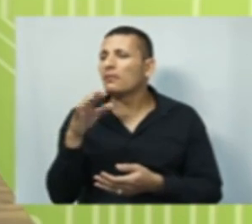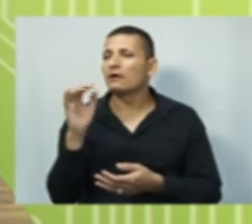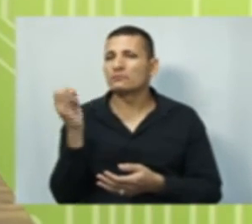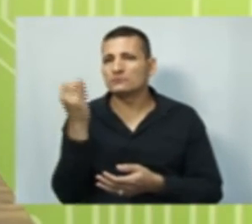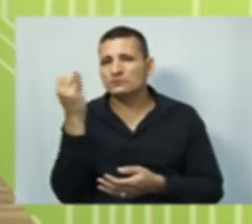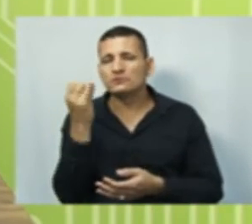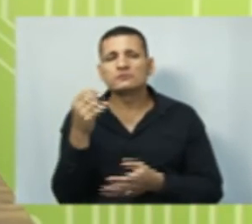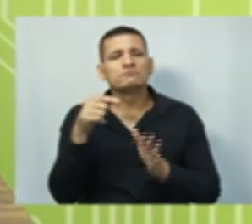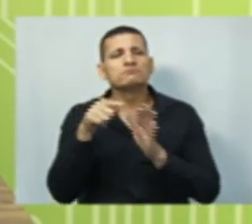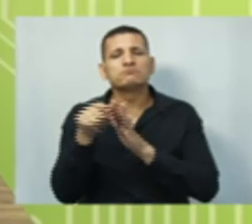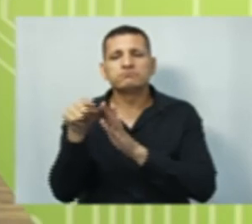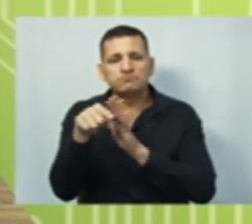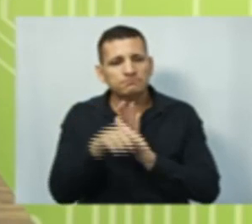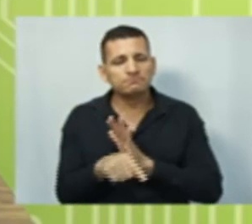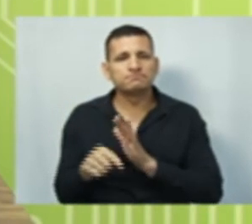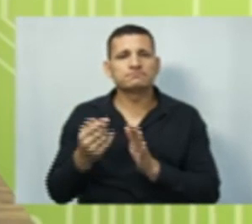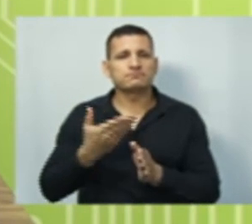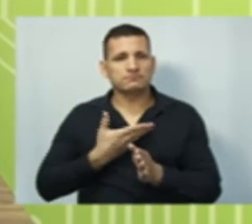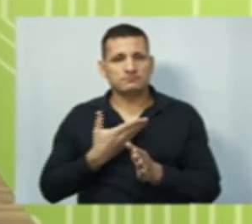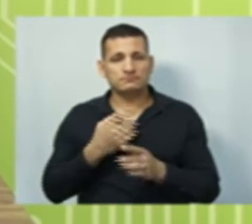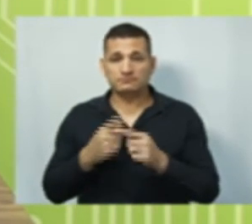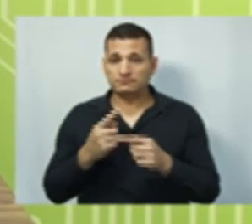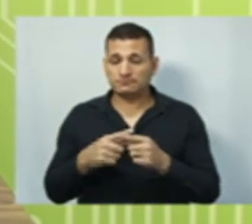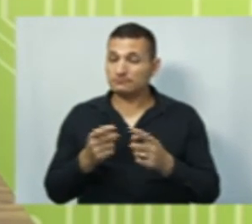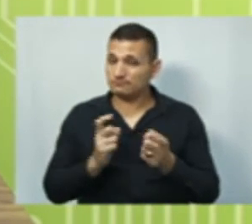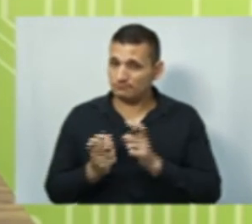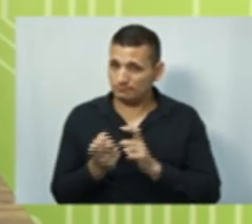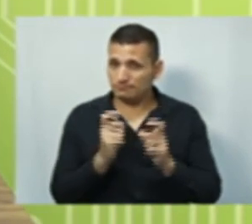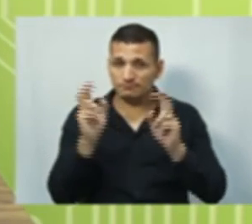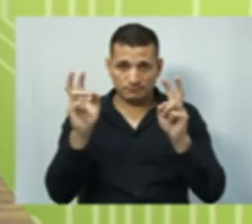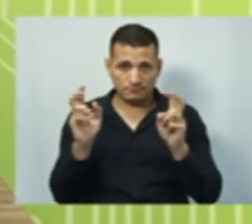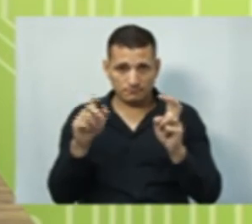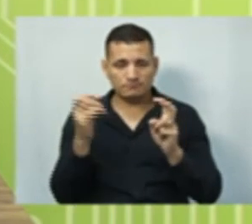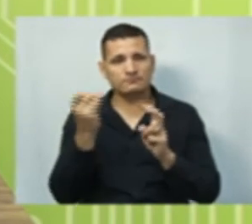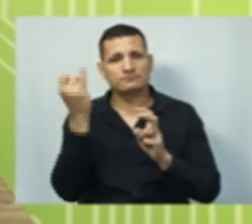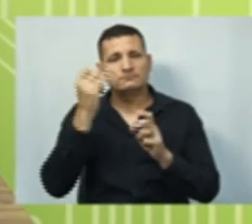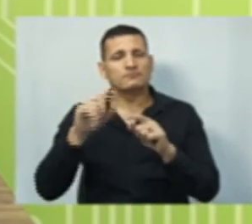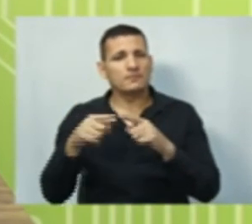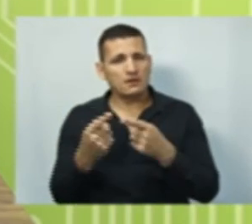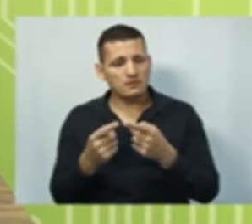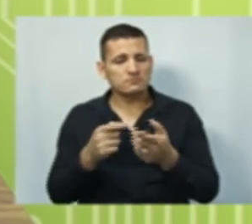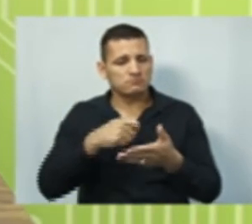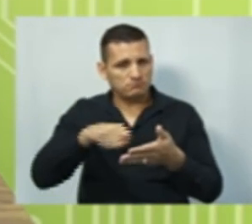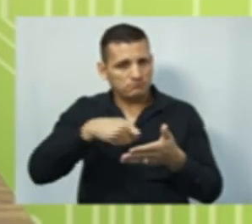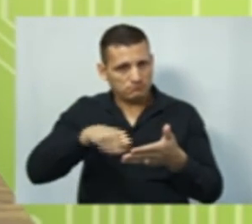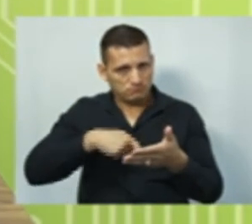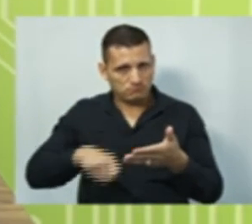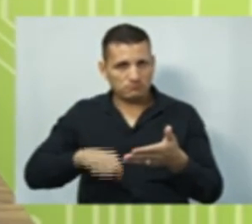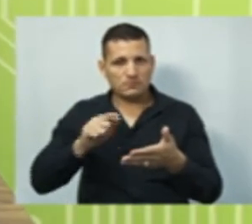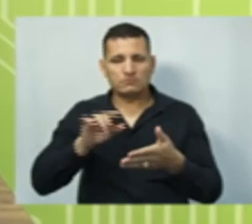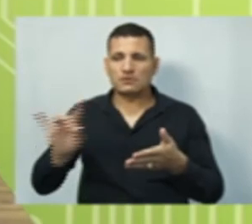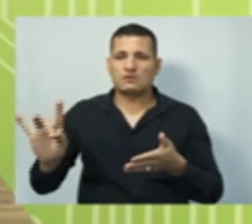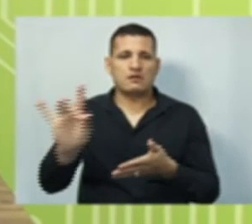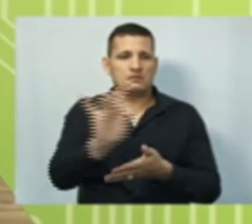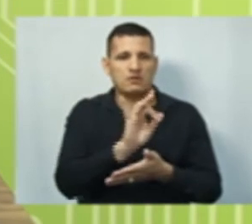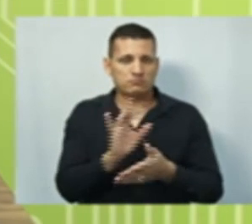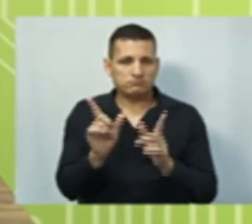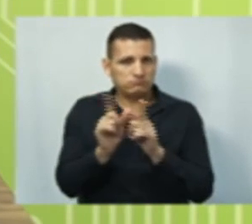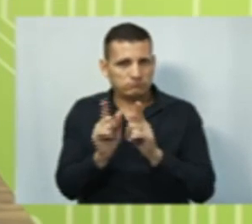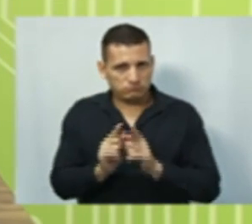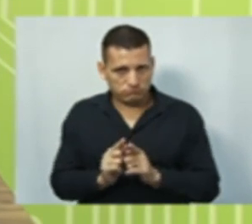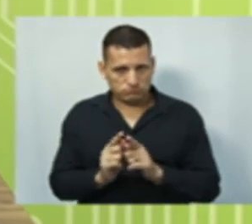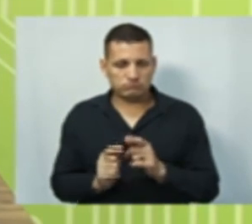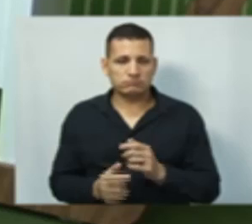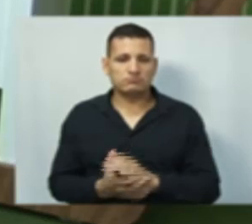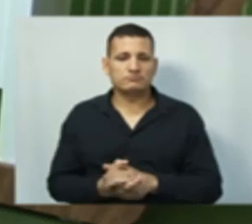está sendo priorizado, porque debater sobre o assunto é importante, mas a produção do material é individual, cada aluno deve mandar o seu